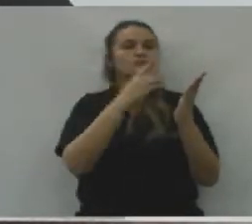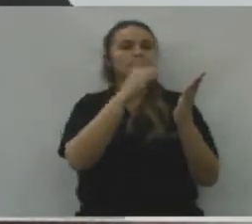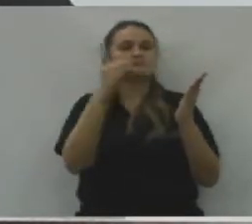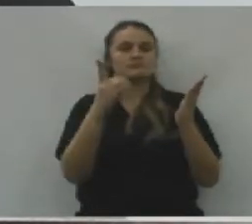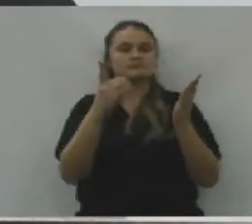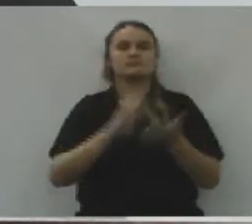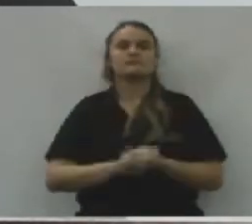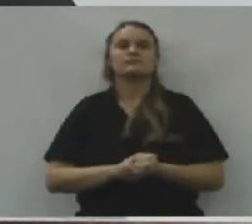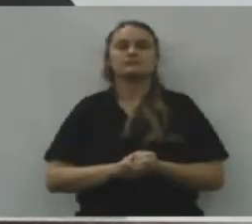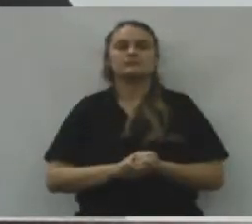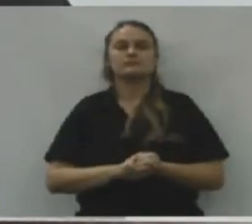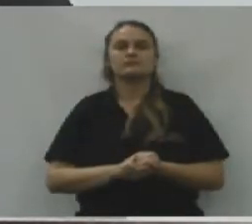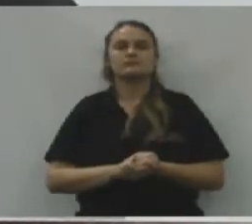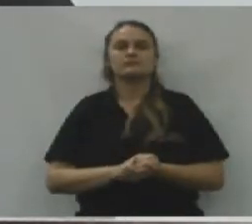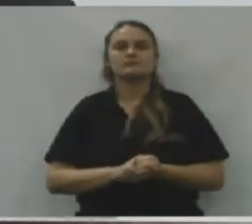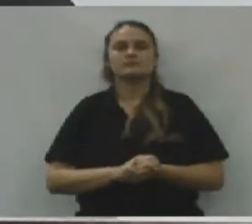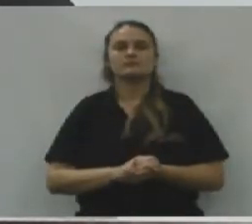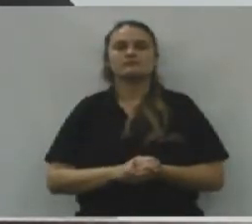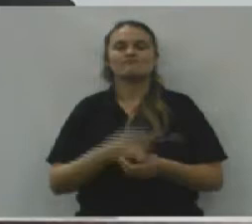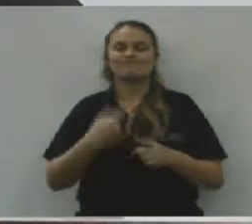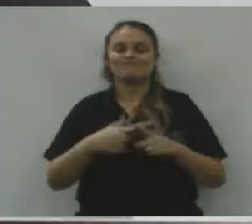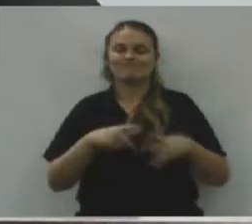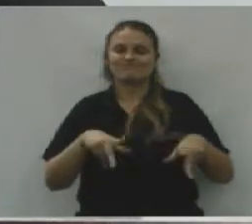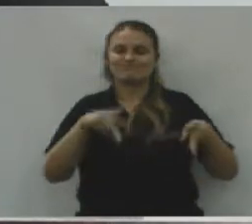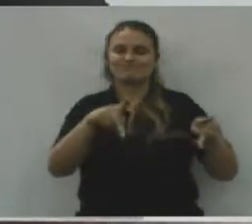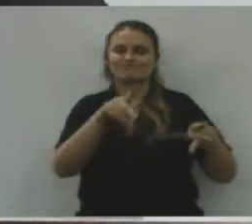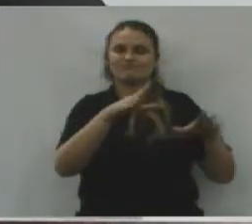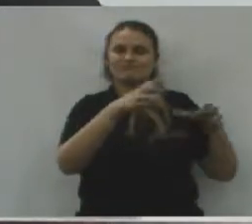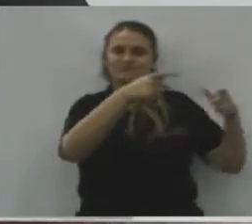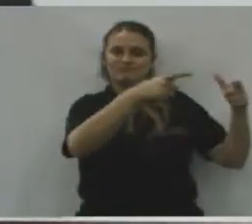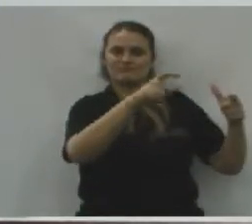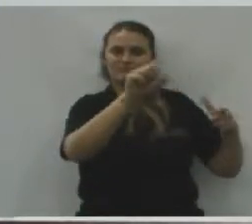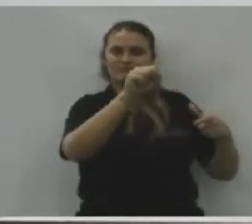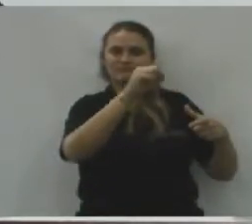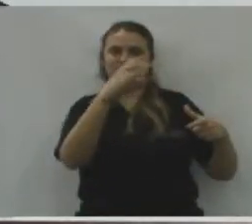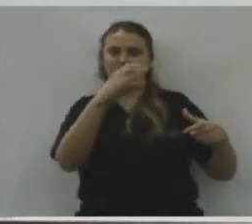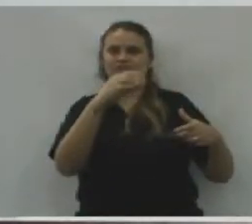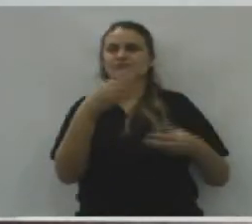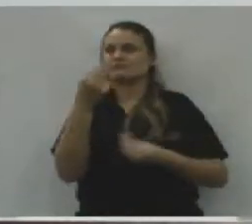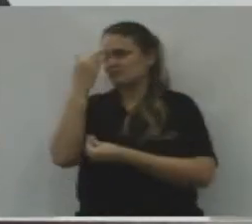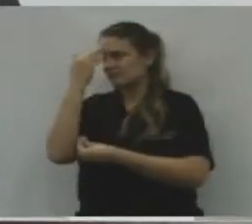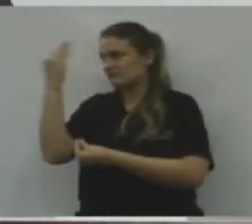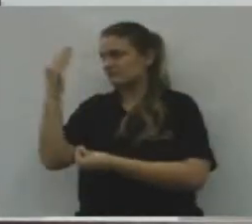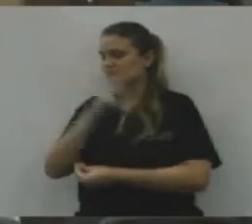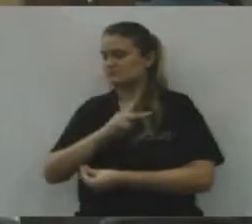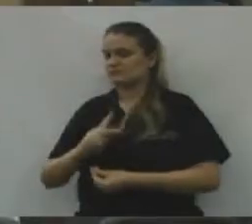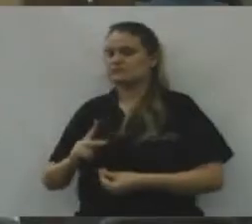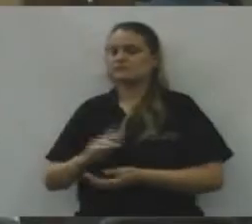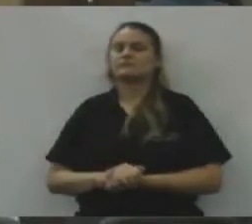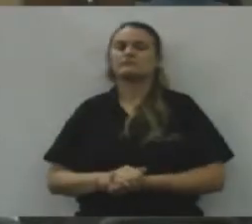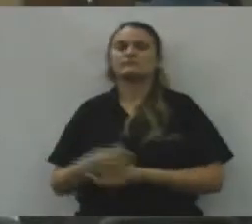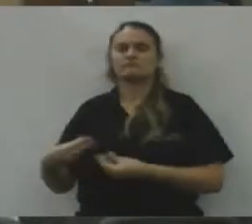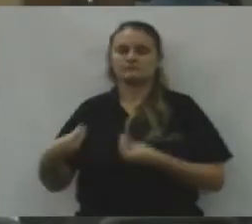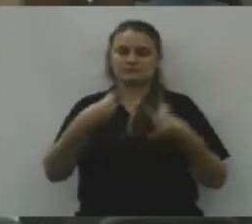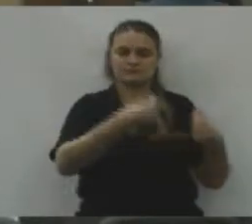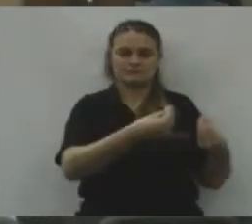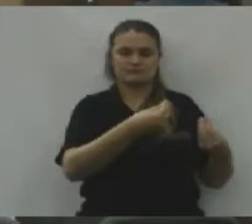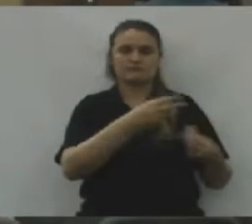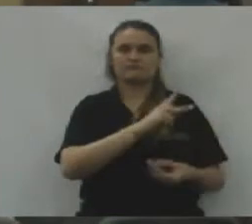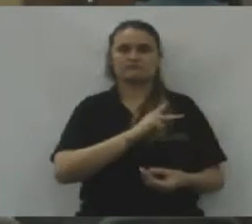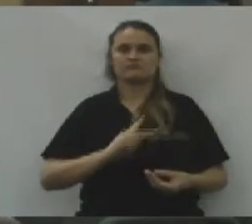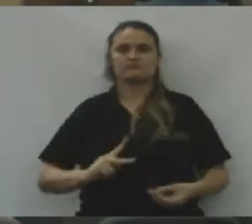lembrança, o povo de São Cristóvão com certeza agradece. Era isso, senhor presidente. Devolvo a presidência